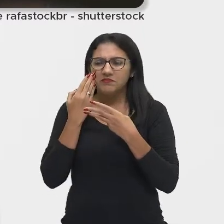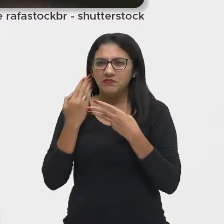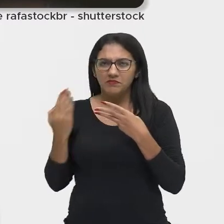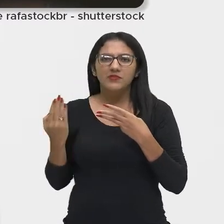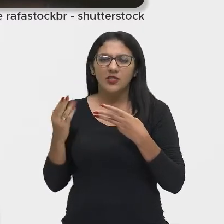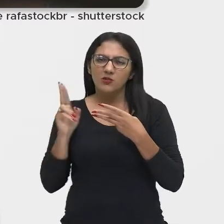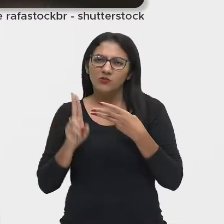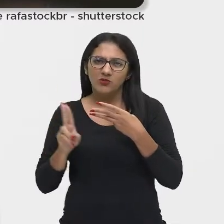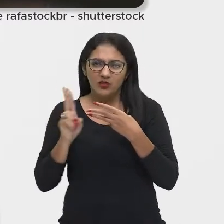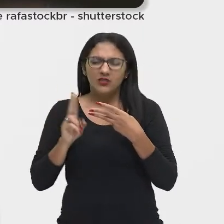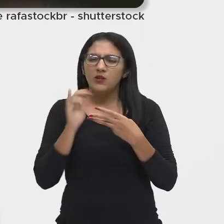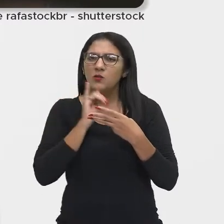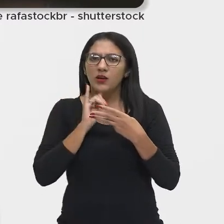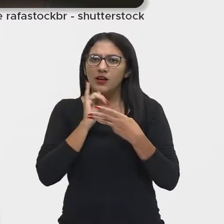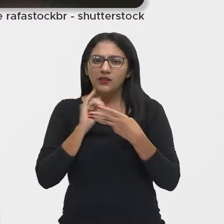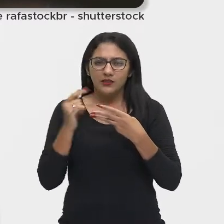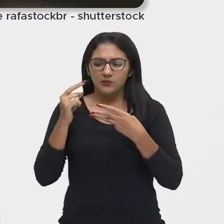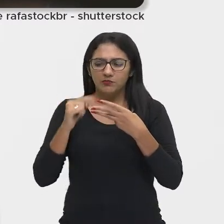lindinhaestudiosa@email.com,